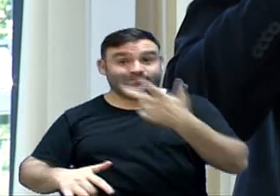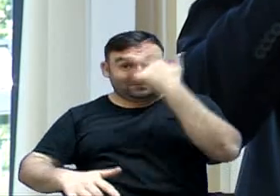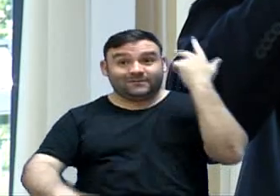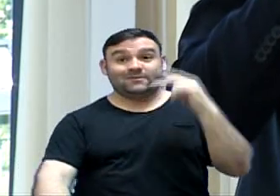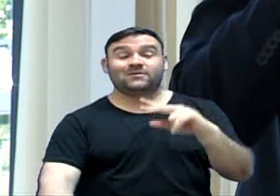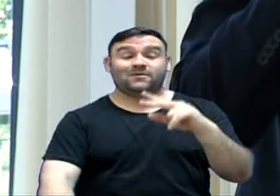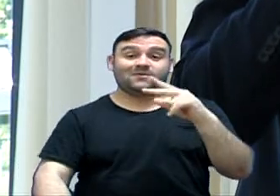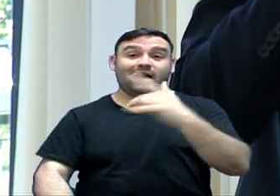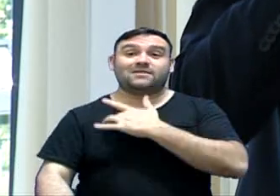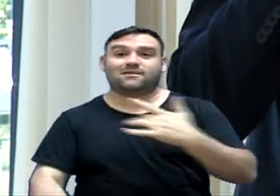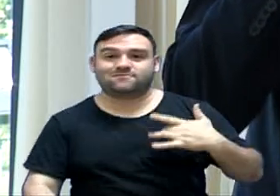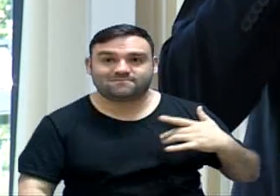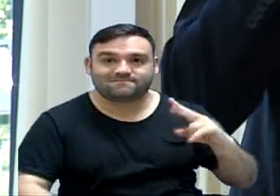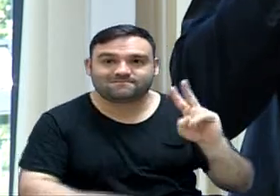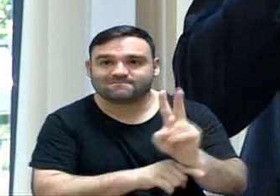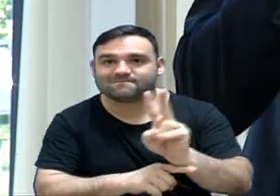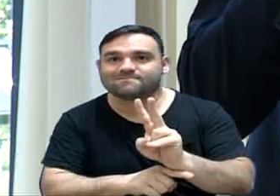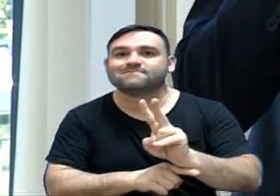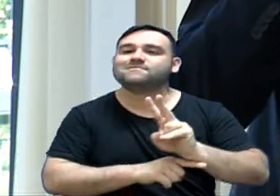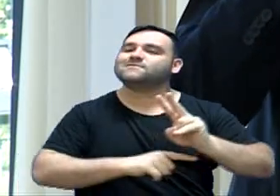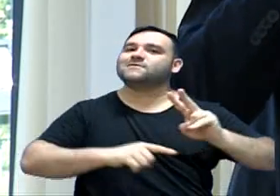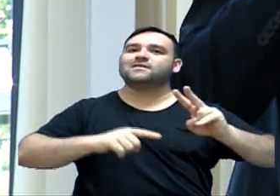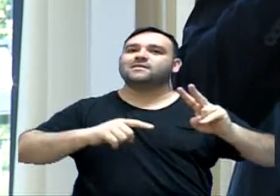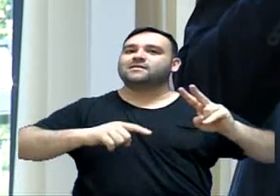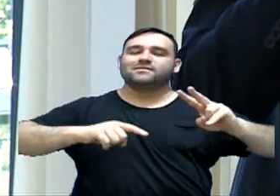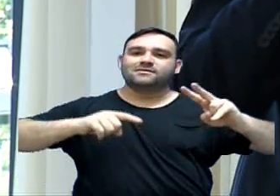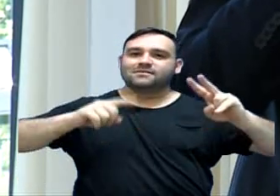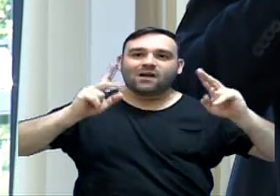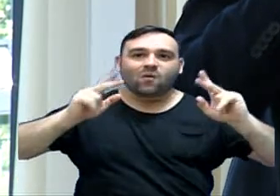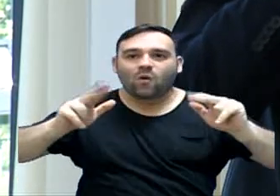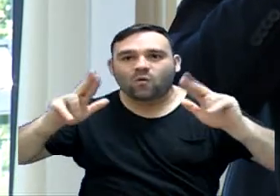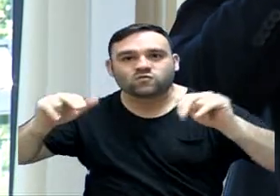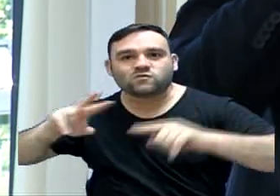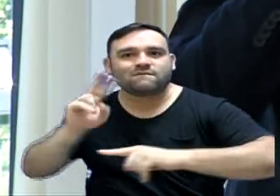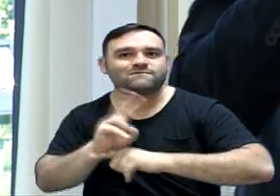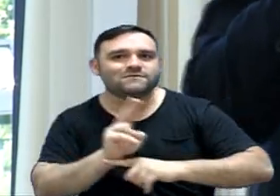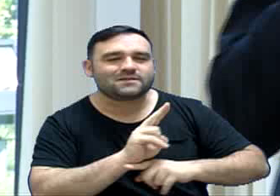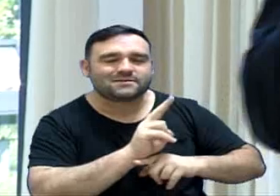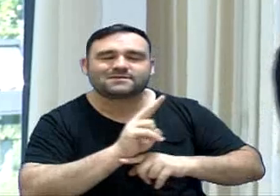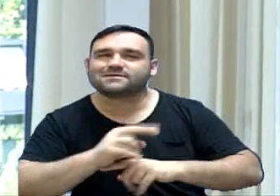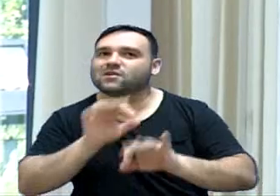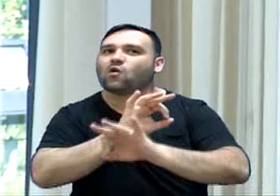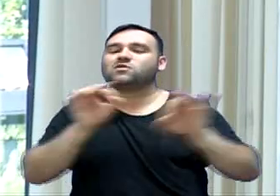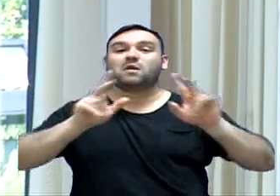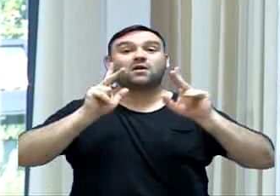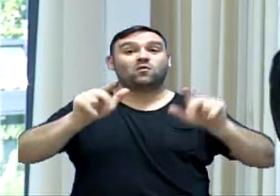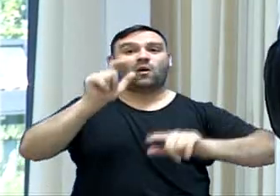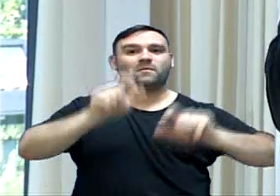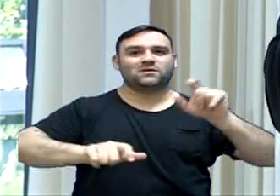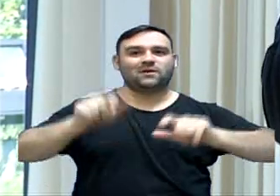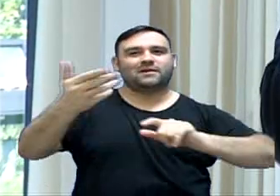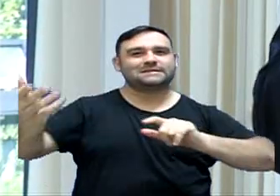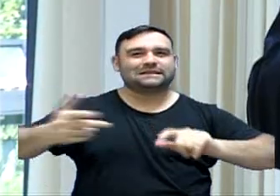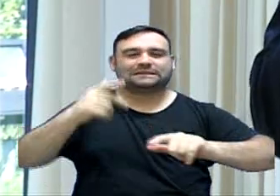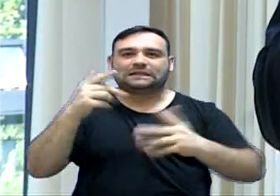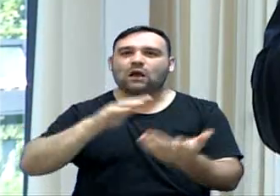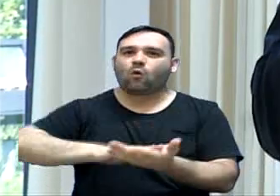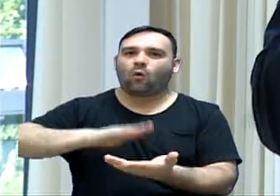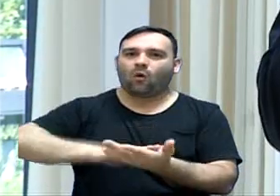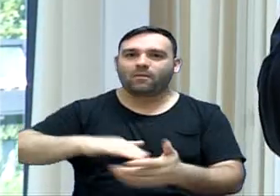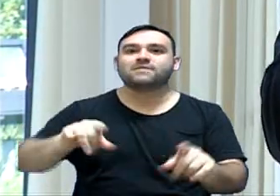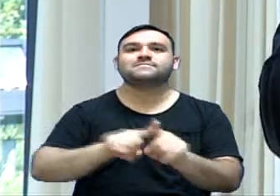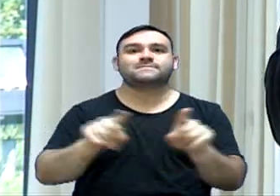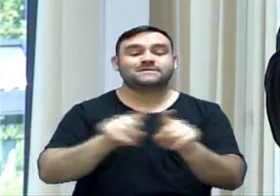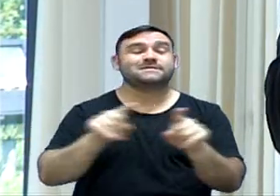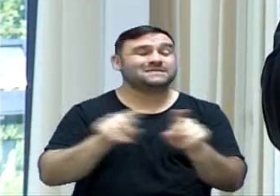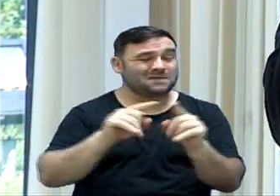da vigilância sanitária, nunca vi fiscalização tão boa quanto daquele pessoal. Eles cobram